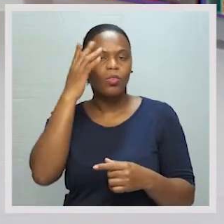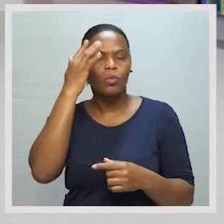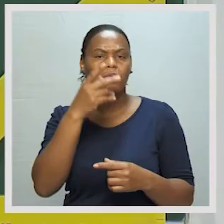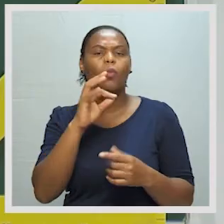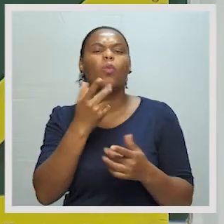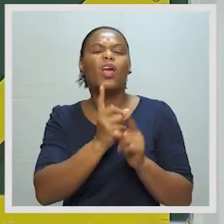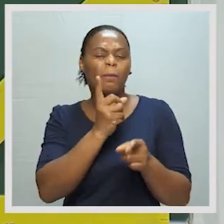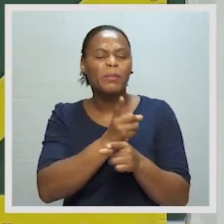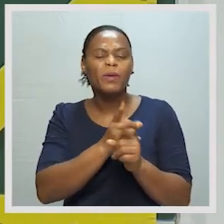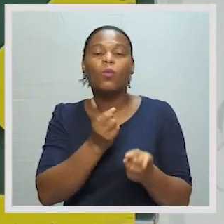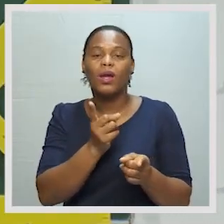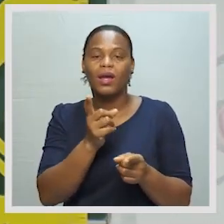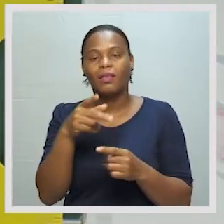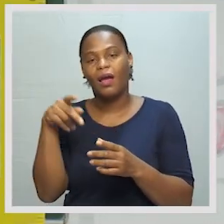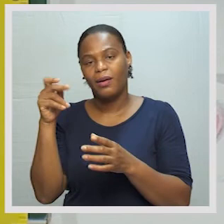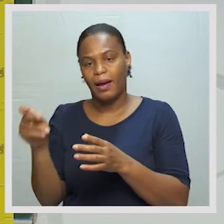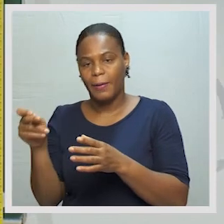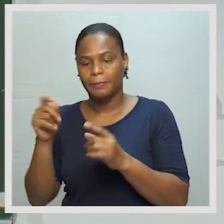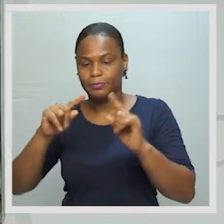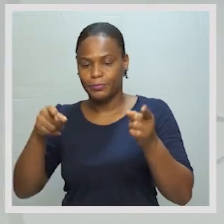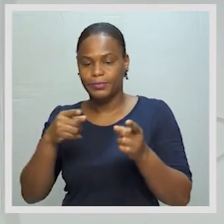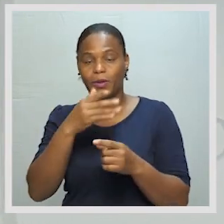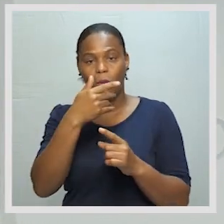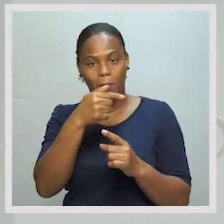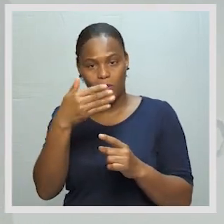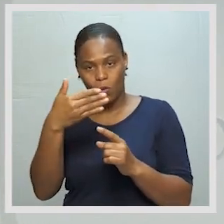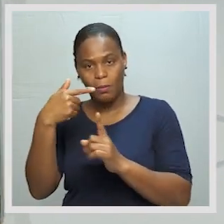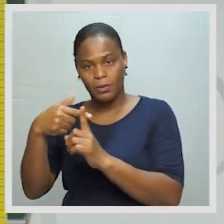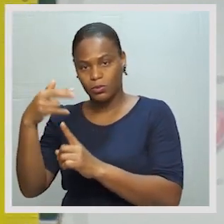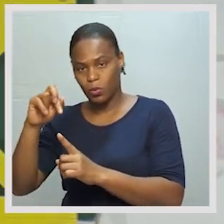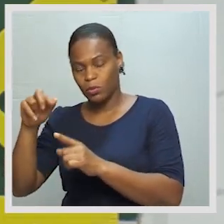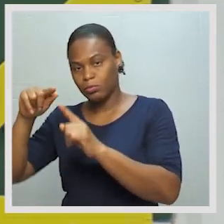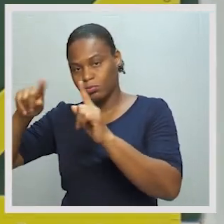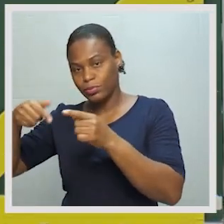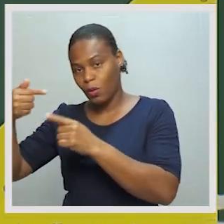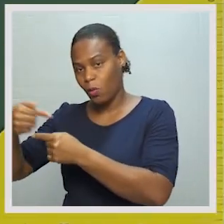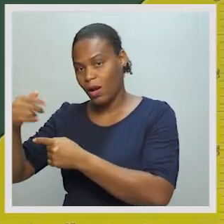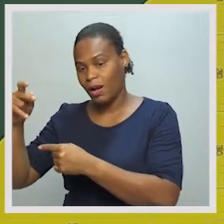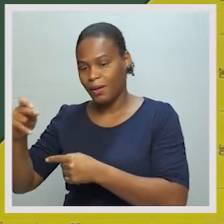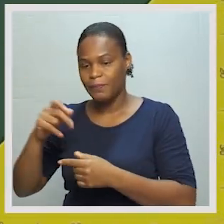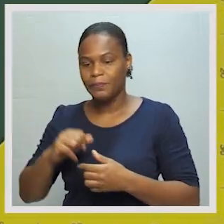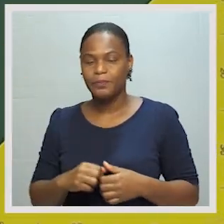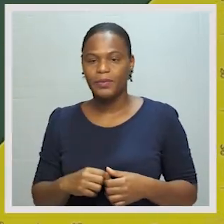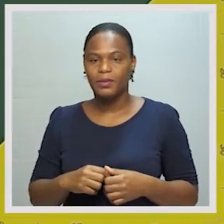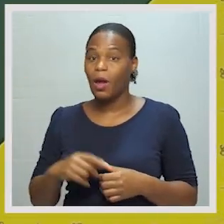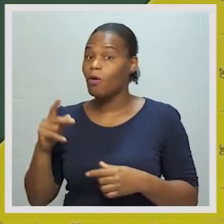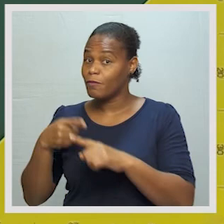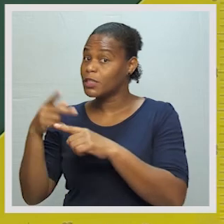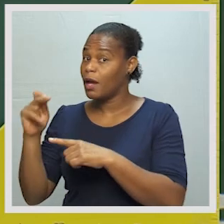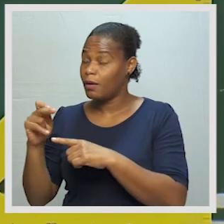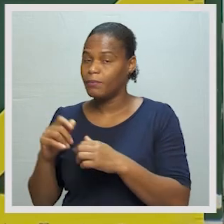comum, a variável a. Então, quanto é menos 1